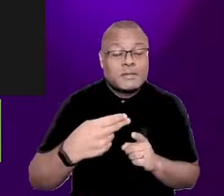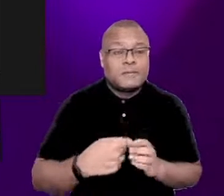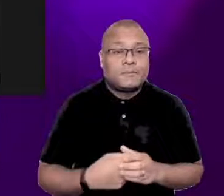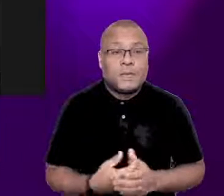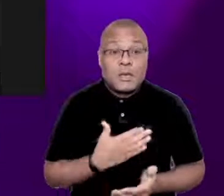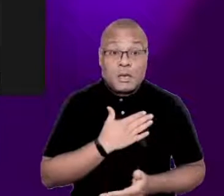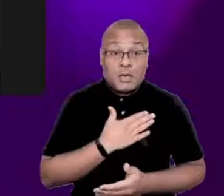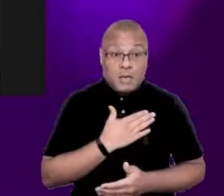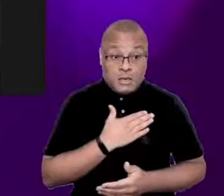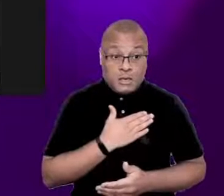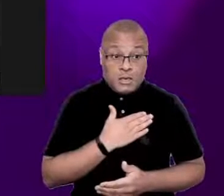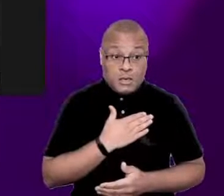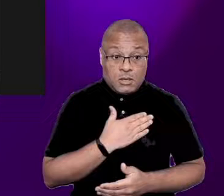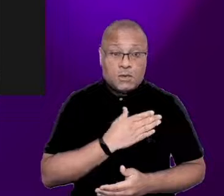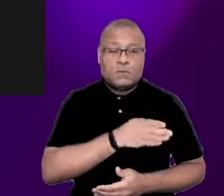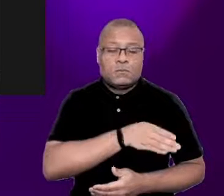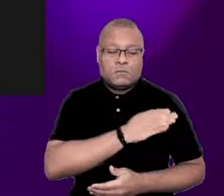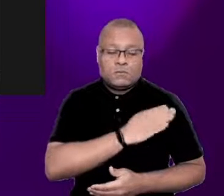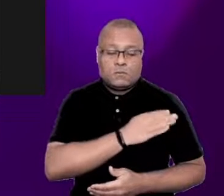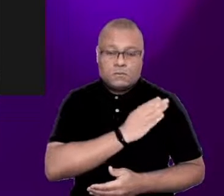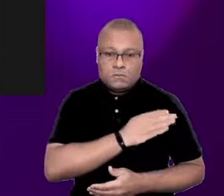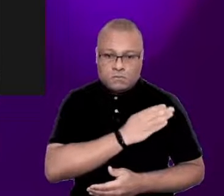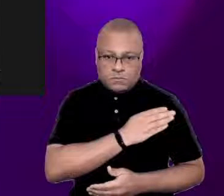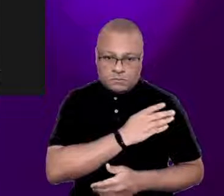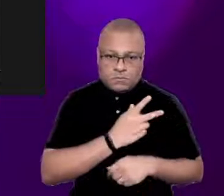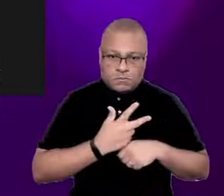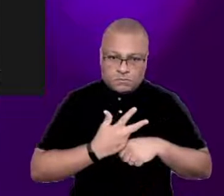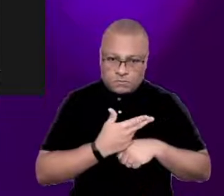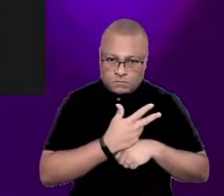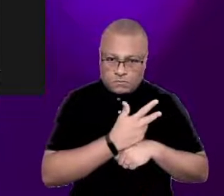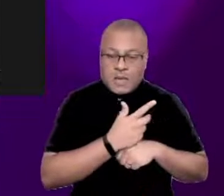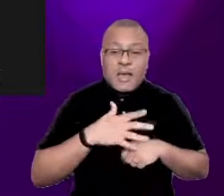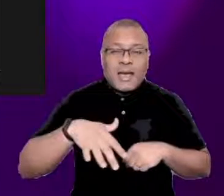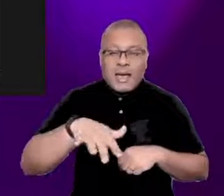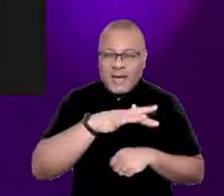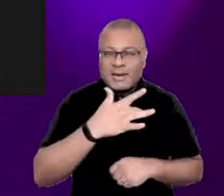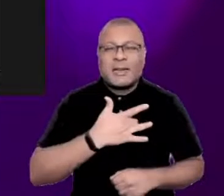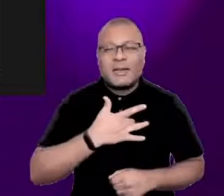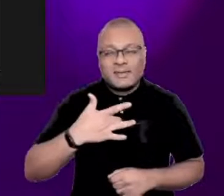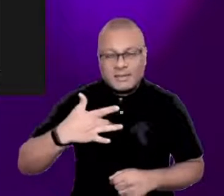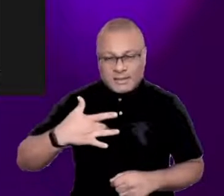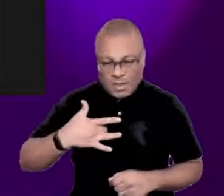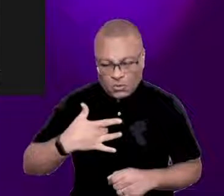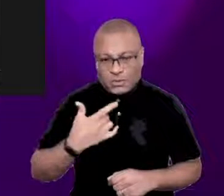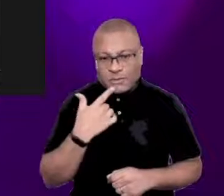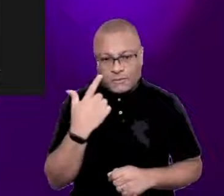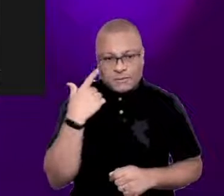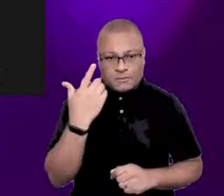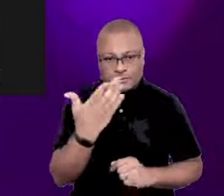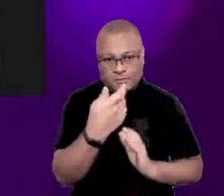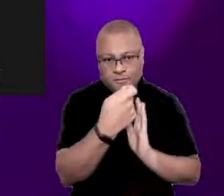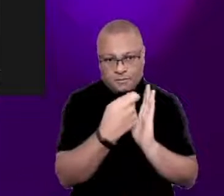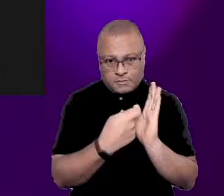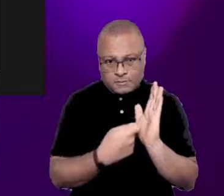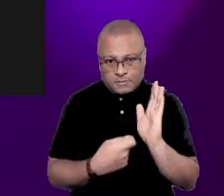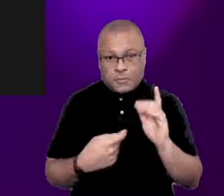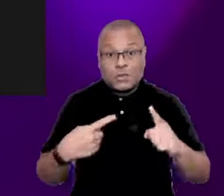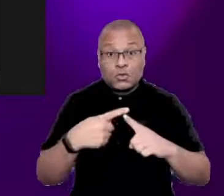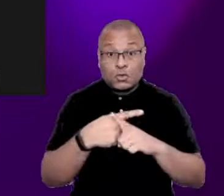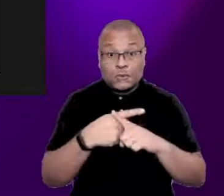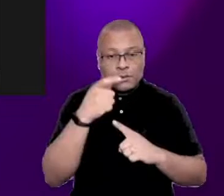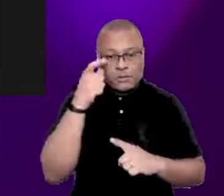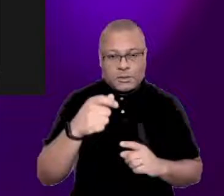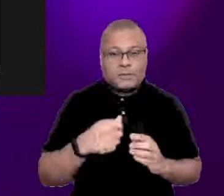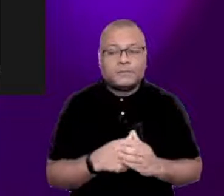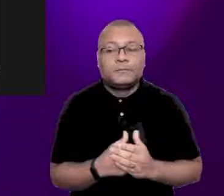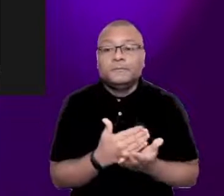eu sou cardiologista, me dedico hoje a Value-Based Healthcare, essa é a minha declaração de conflito de interesses, e eu